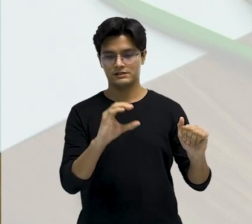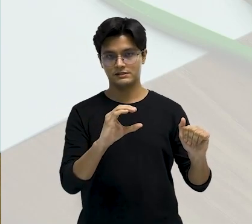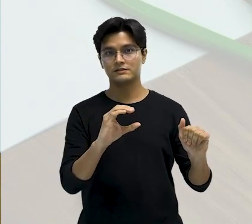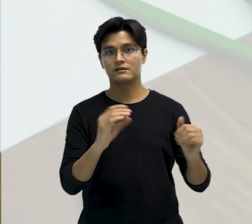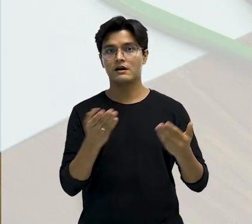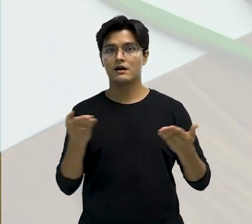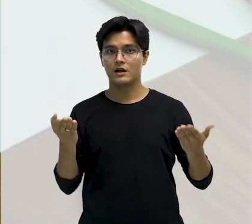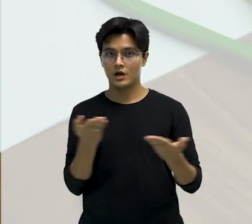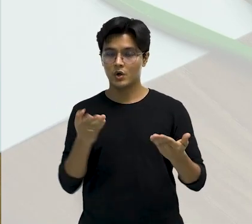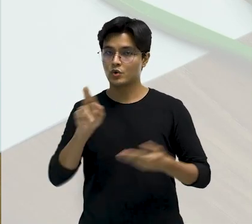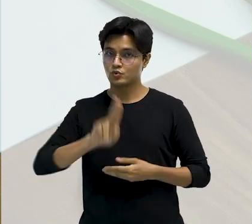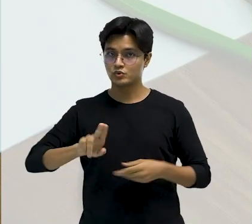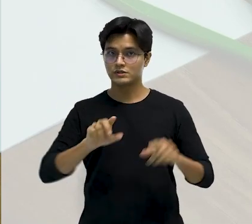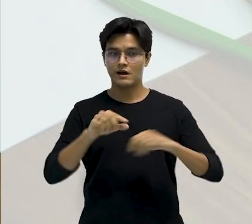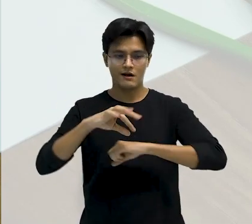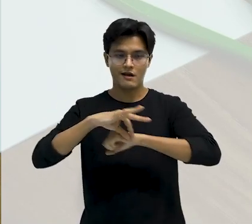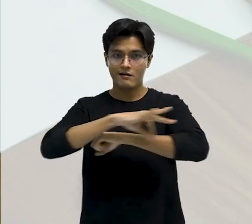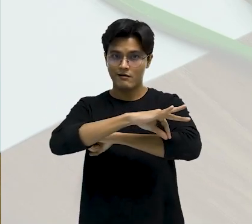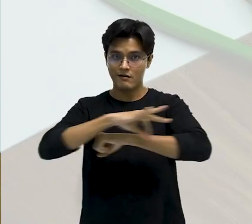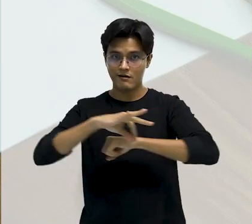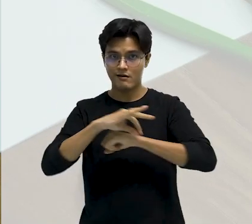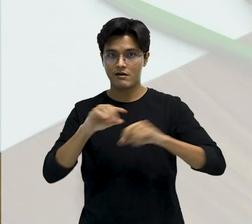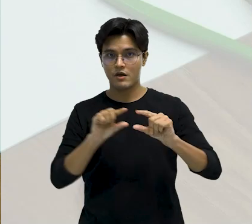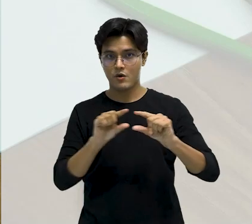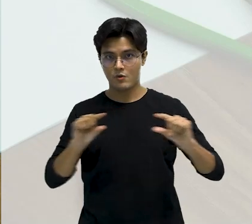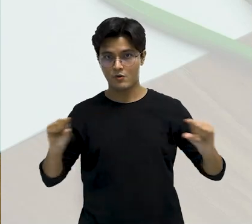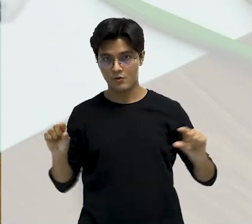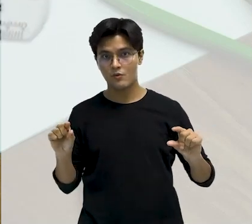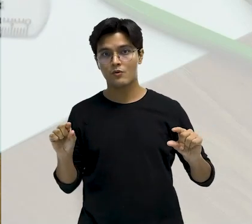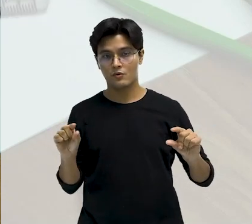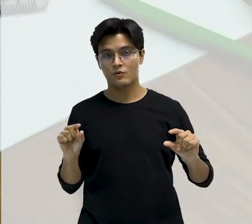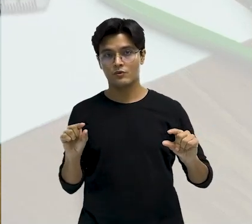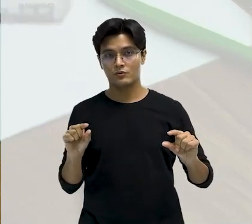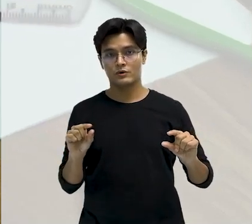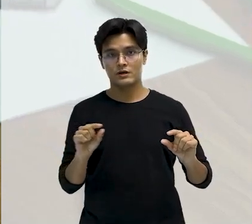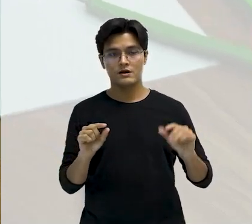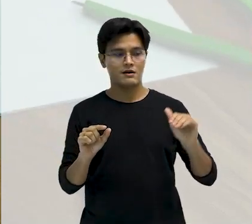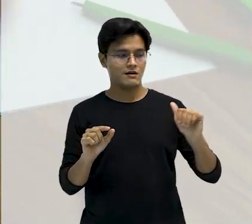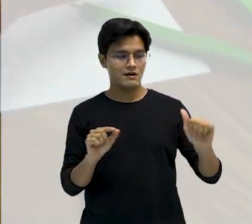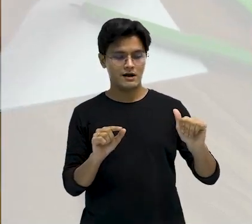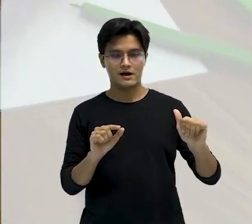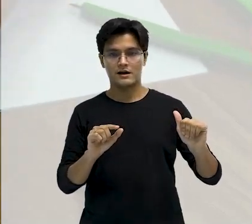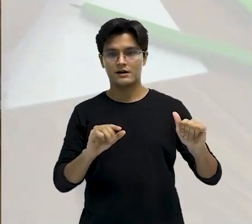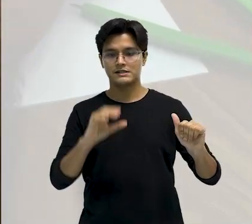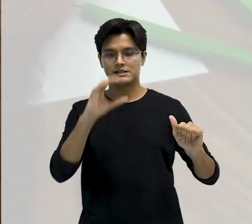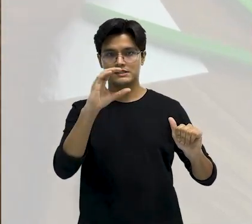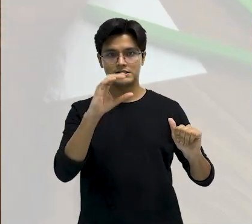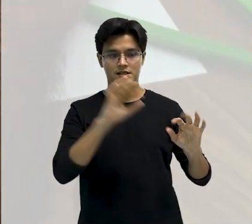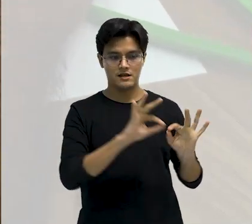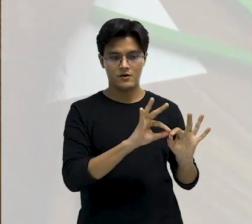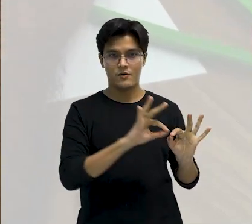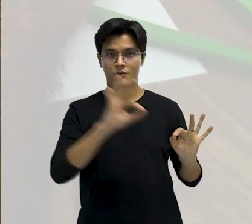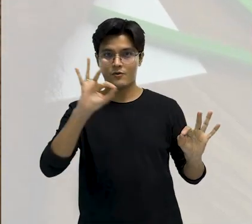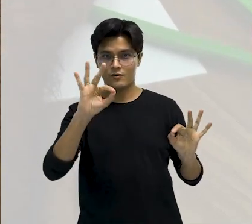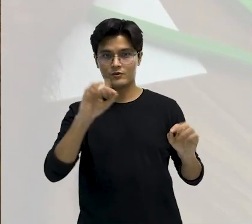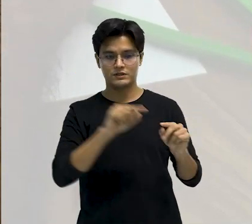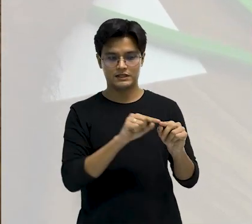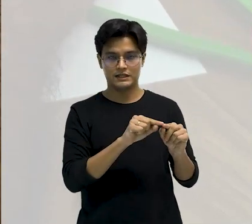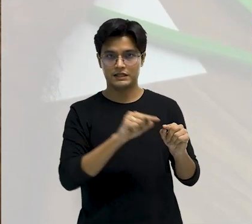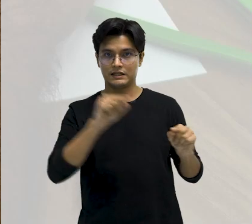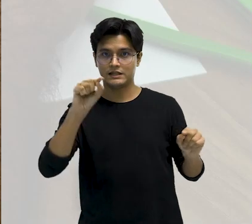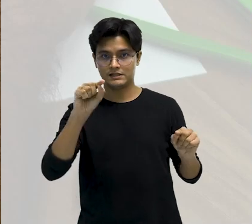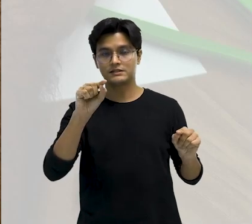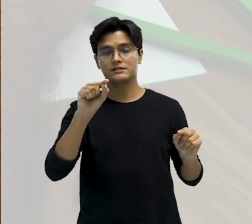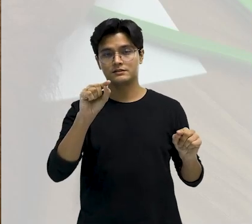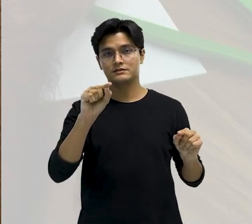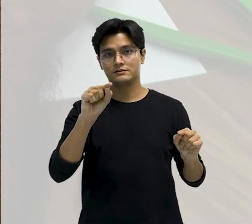régua, unir o ponto A ao ponto C, desenhando um segmento de reta, e depois